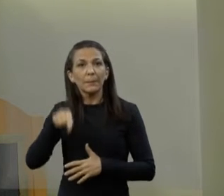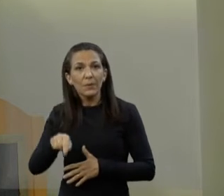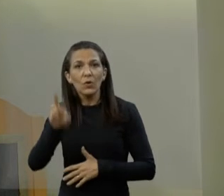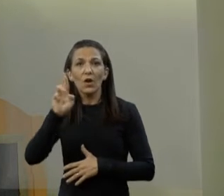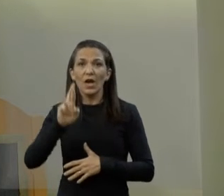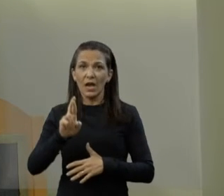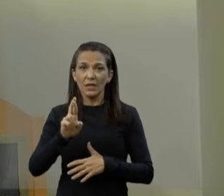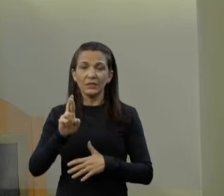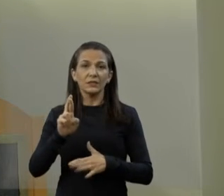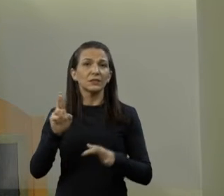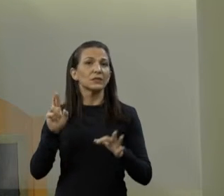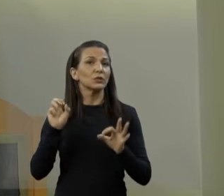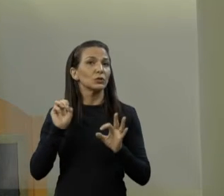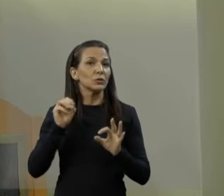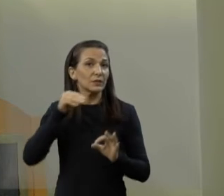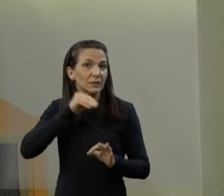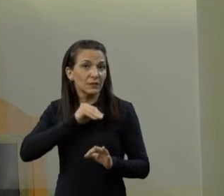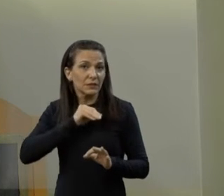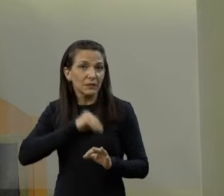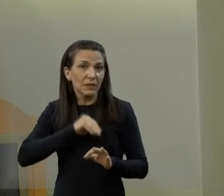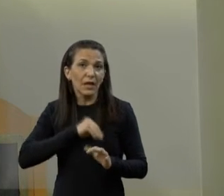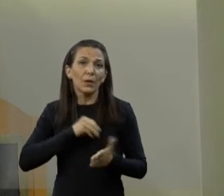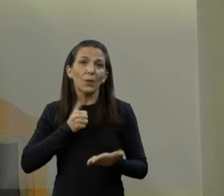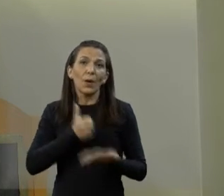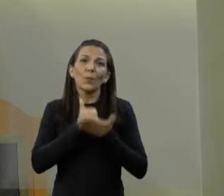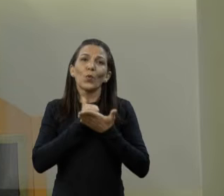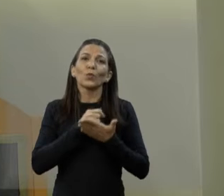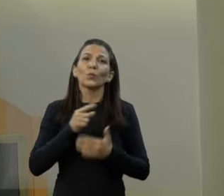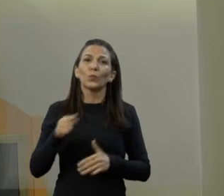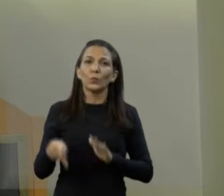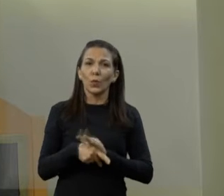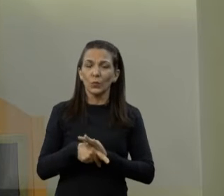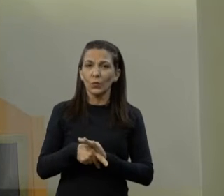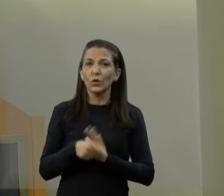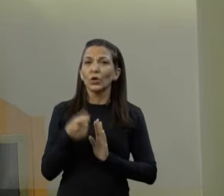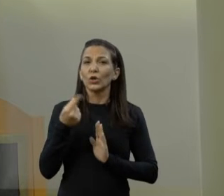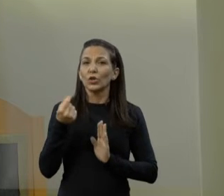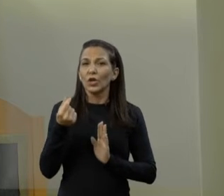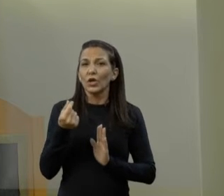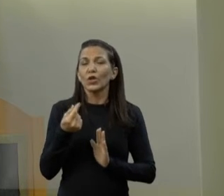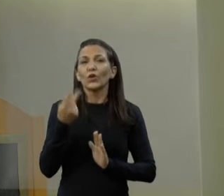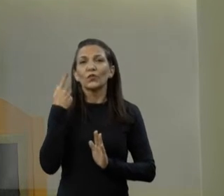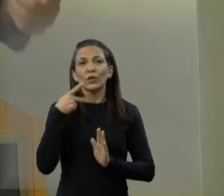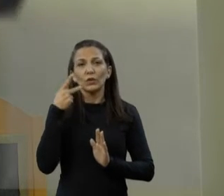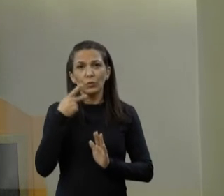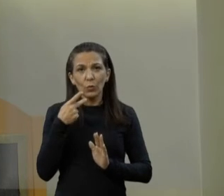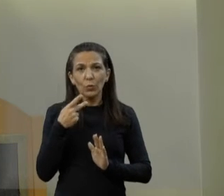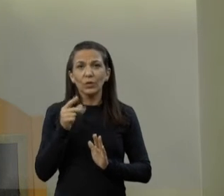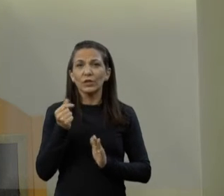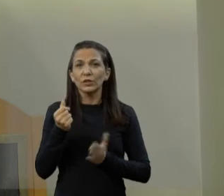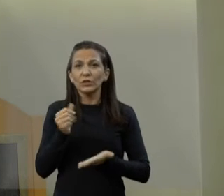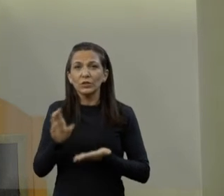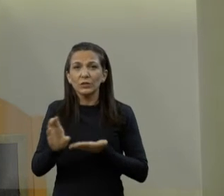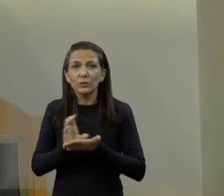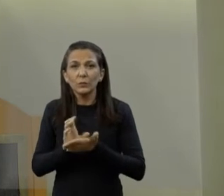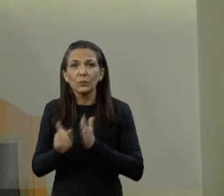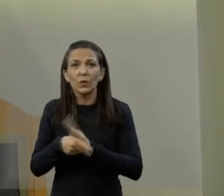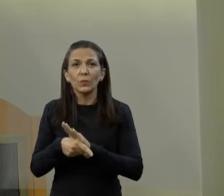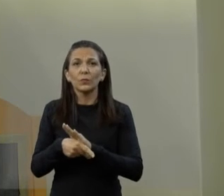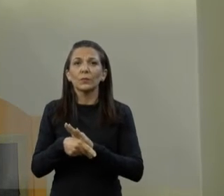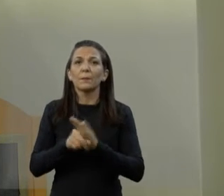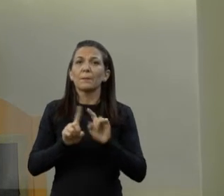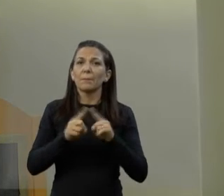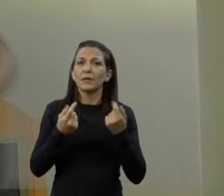ponto mas nós podemos fazer de subsídio virar muito recurso para cidade